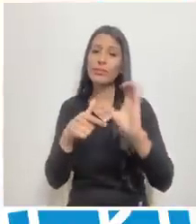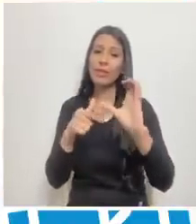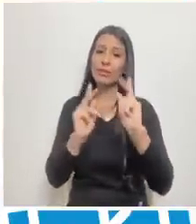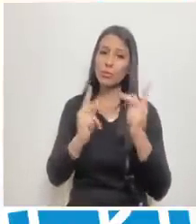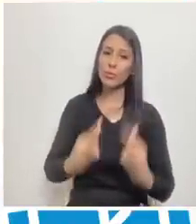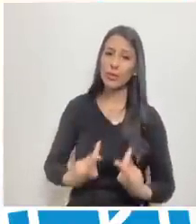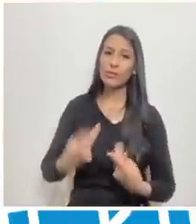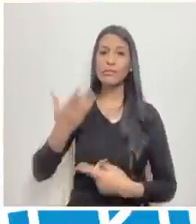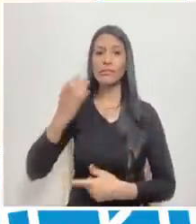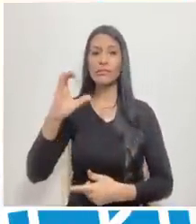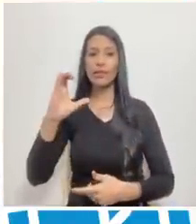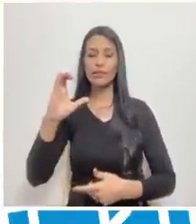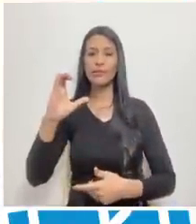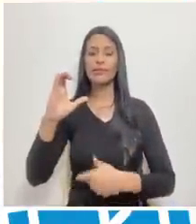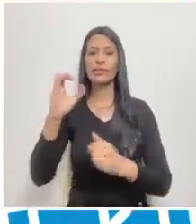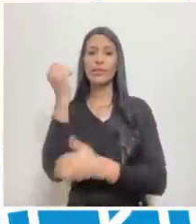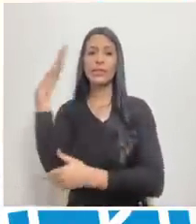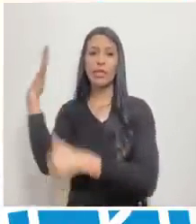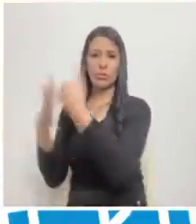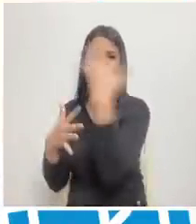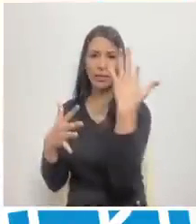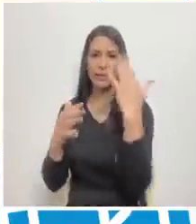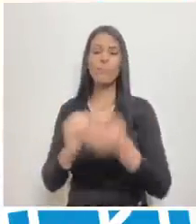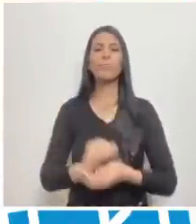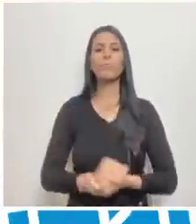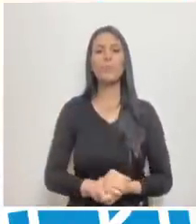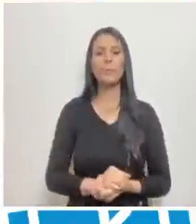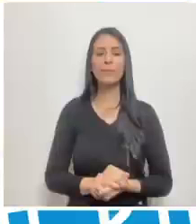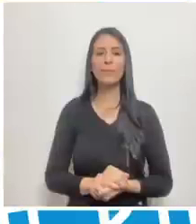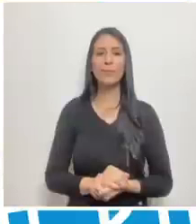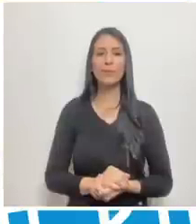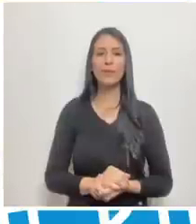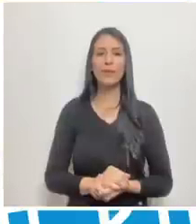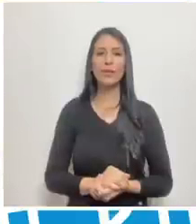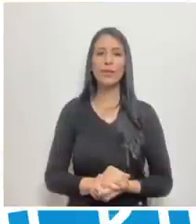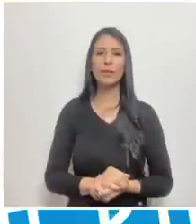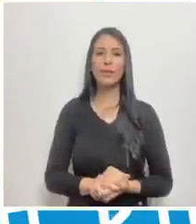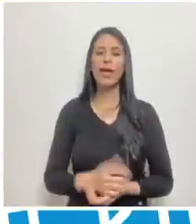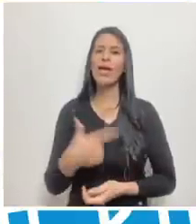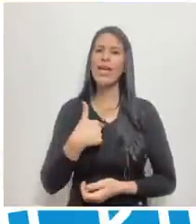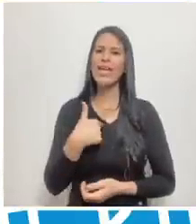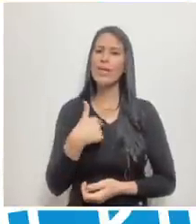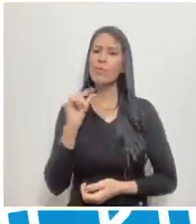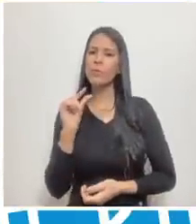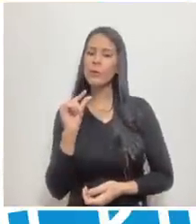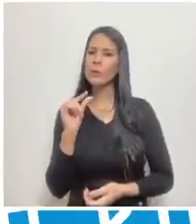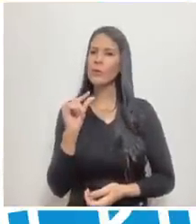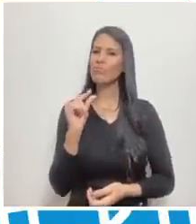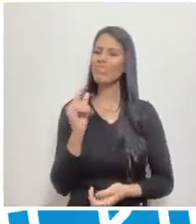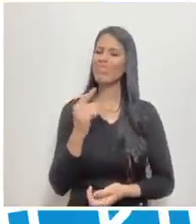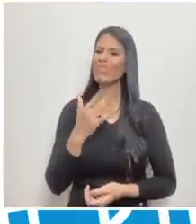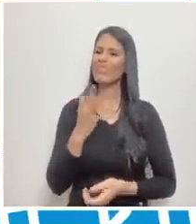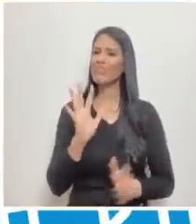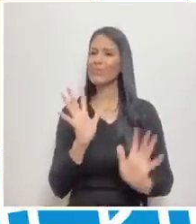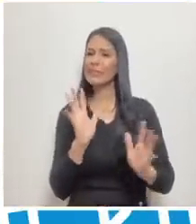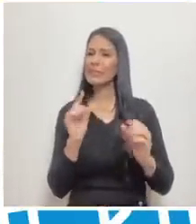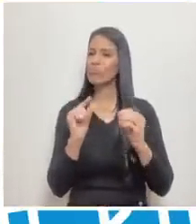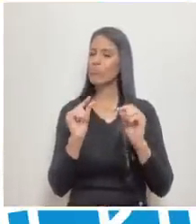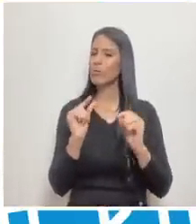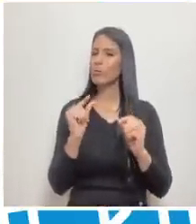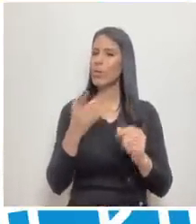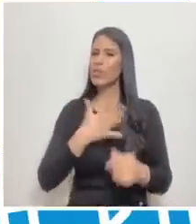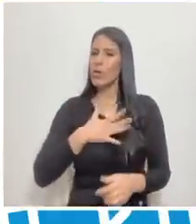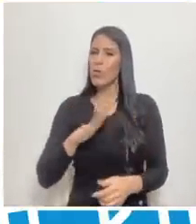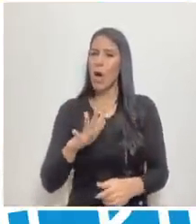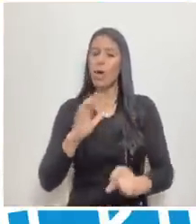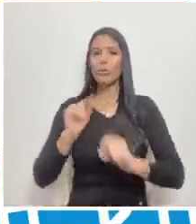estaria contente, confortável com uma história assim. Um ano a gente avalia ciências humanas, 2 anos